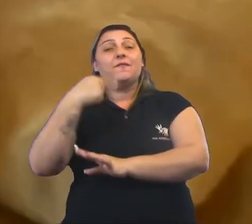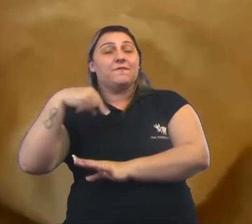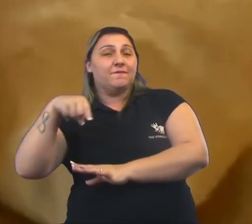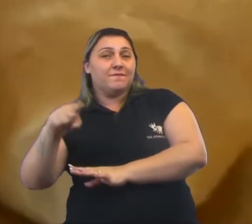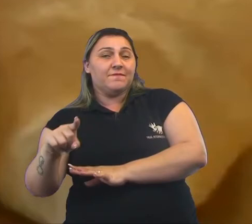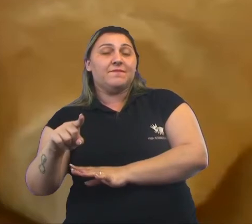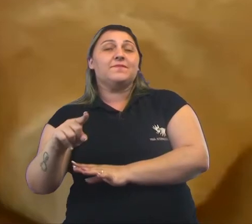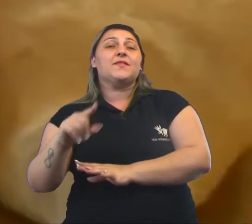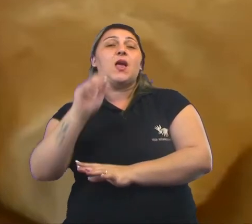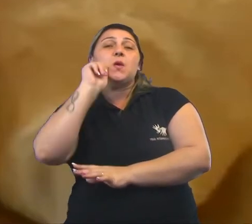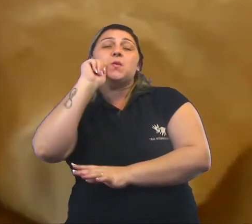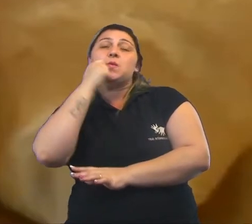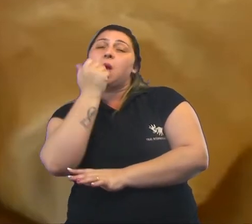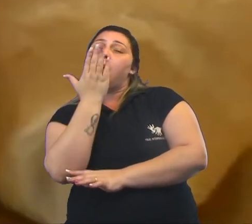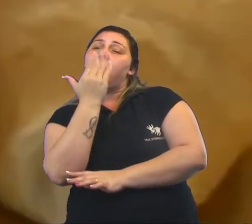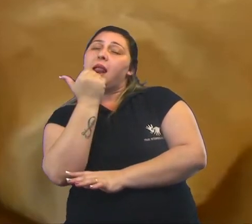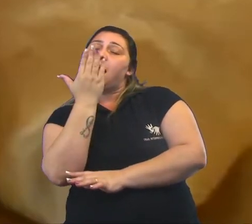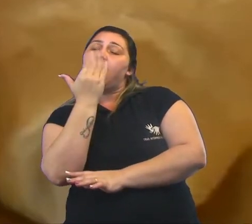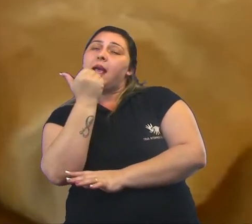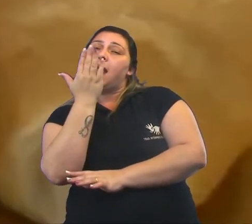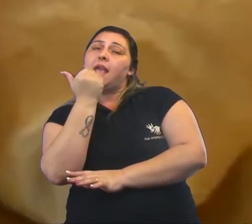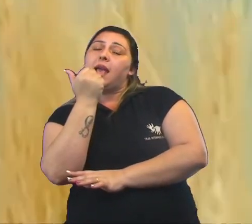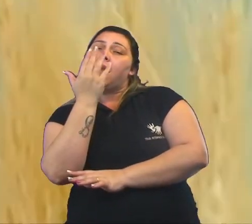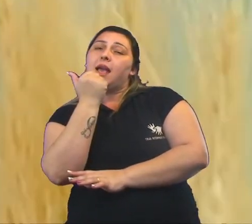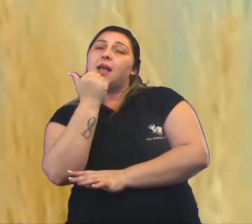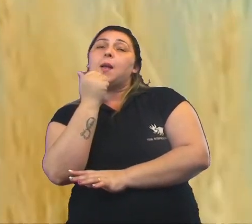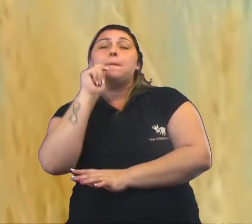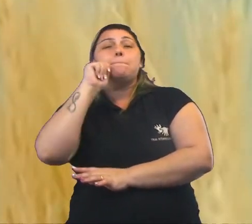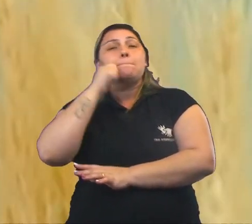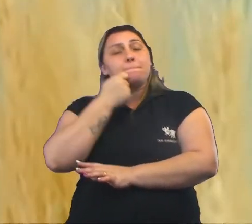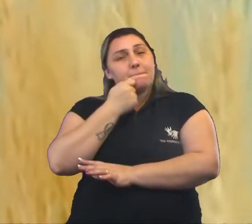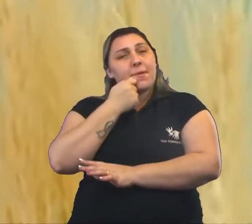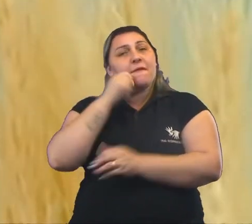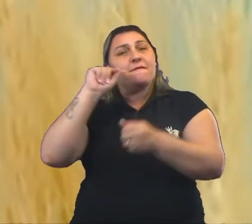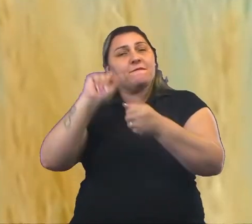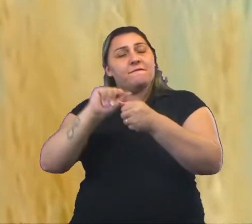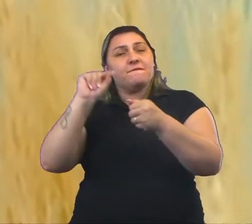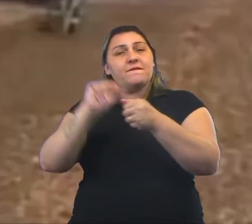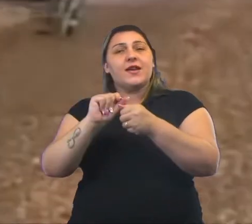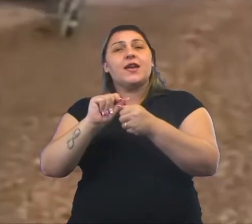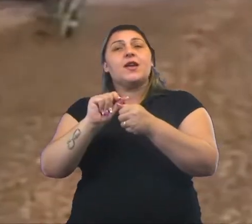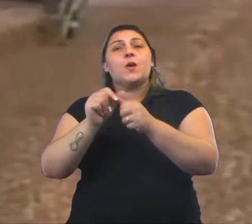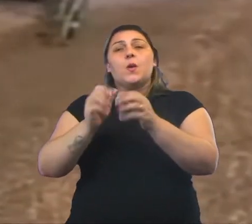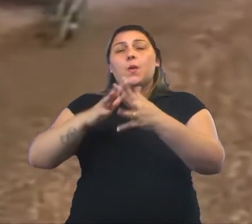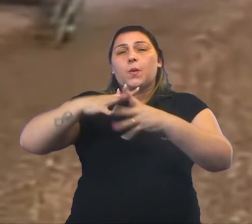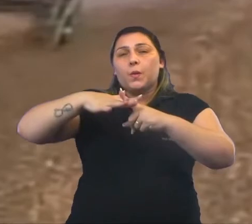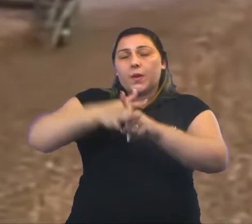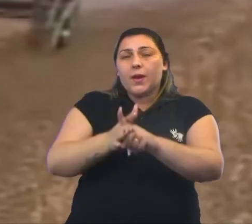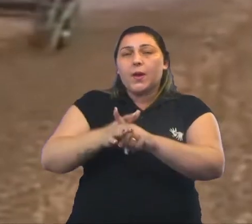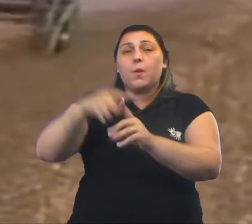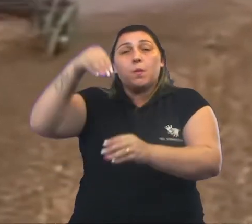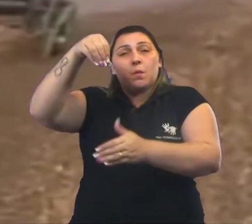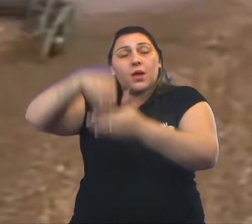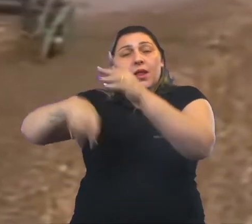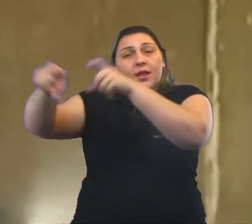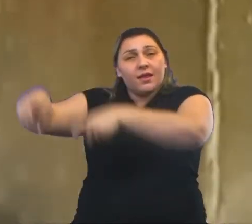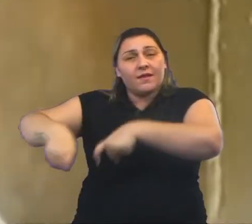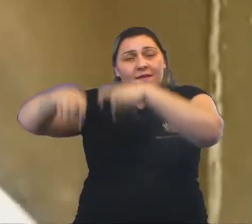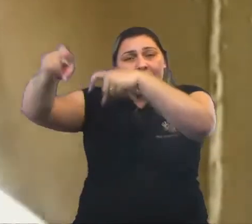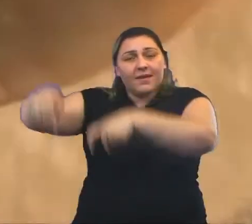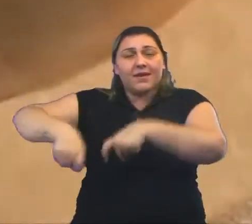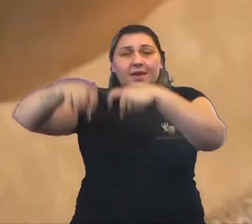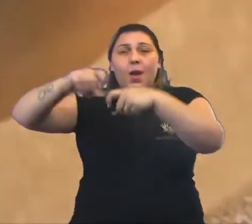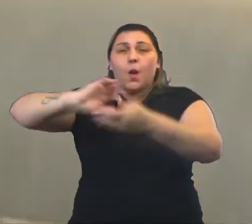eu, levando esse alimento tão nutritivo chamado pão, que é feito com o trigo que foi plantado na